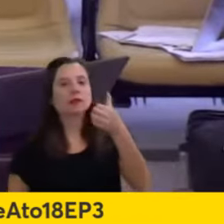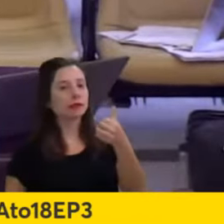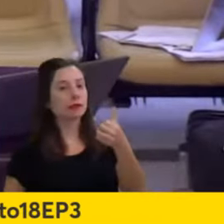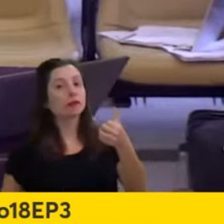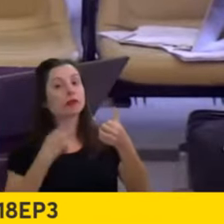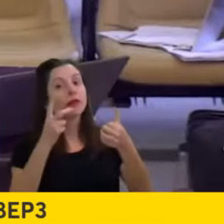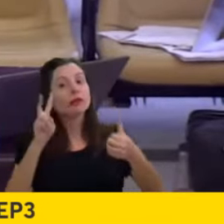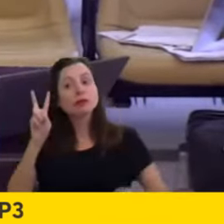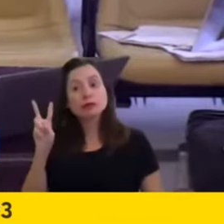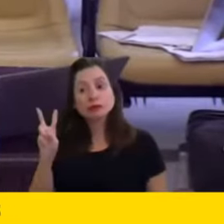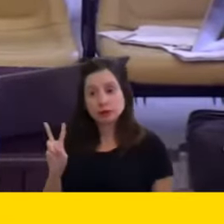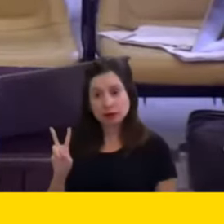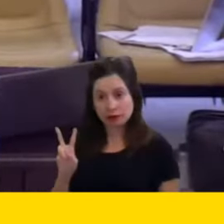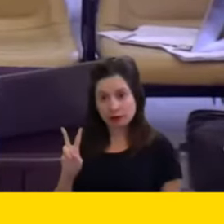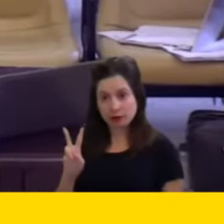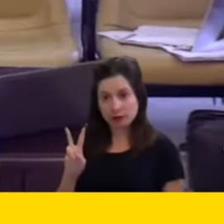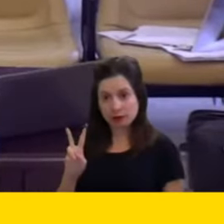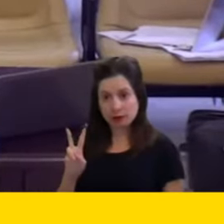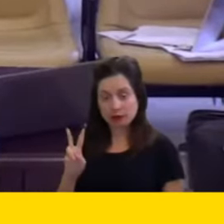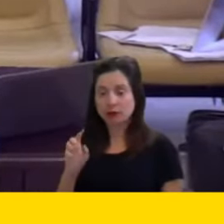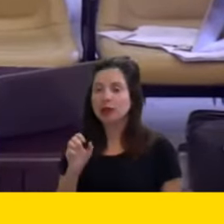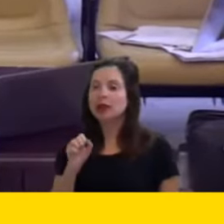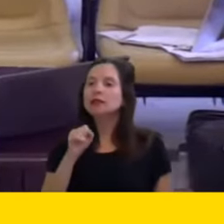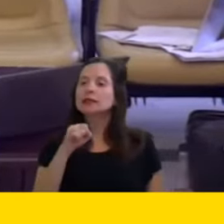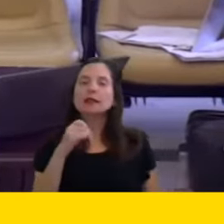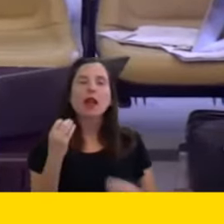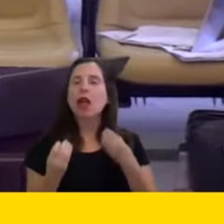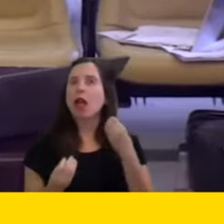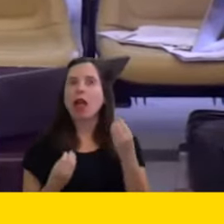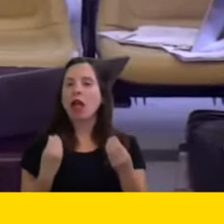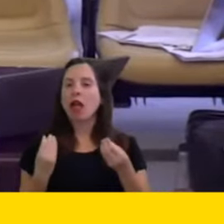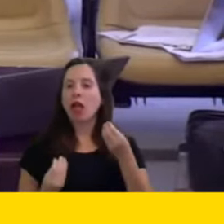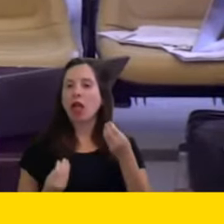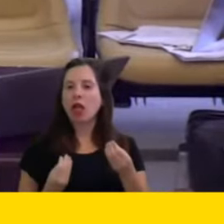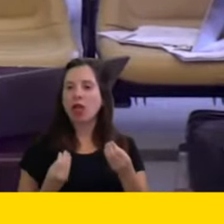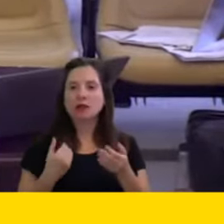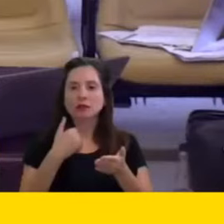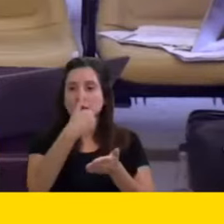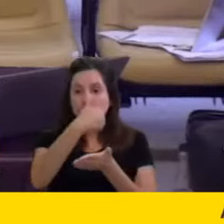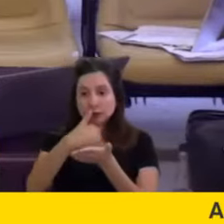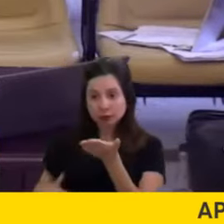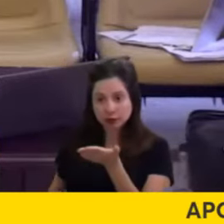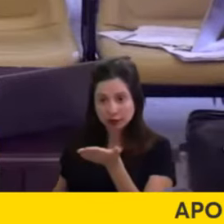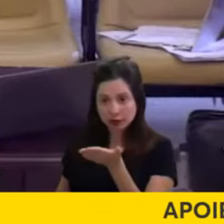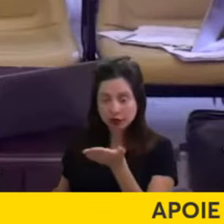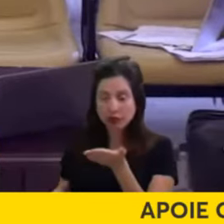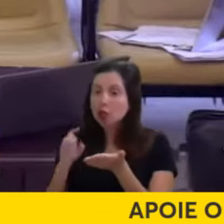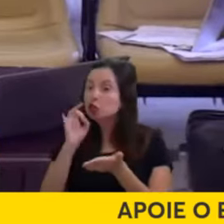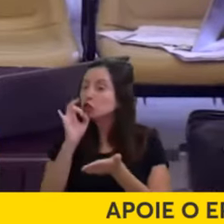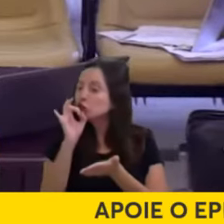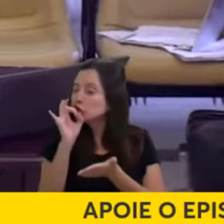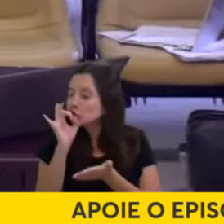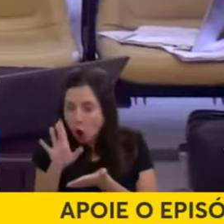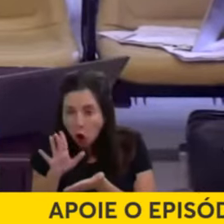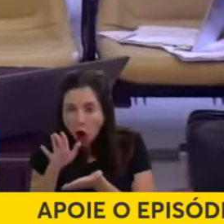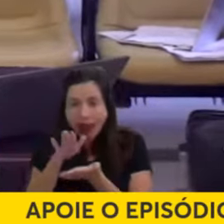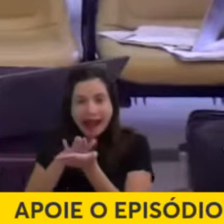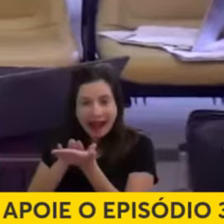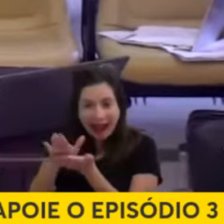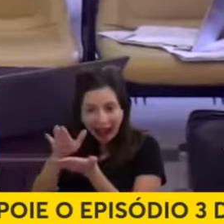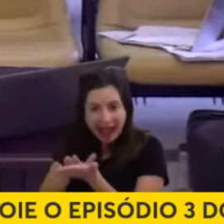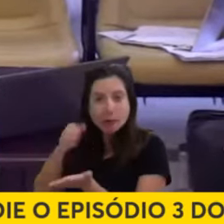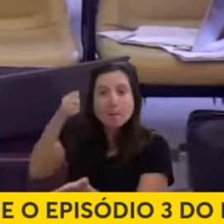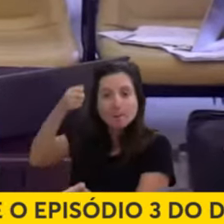se eh eh eh excluímos aqui só os gastos com advogado que é uma diferente